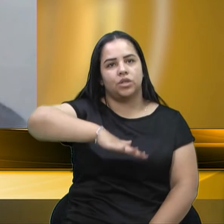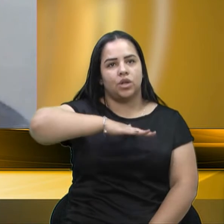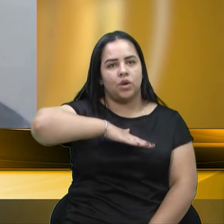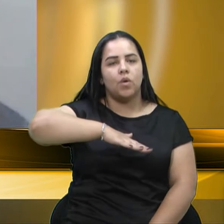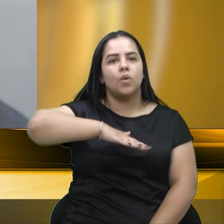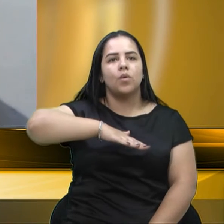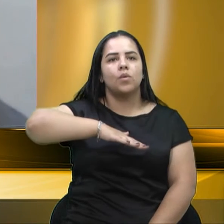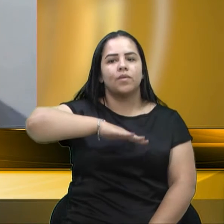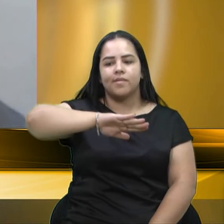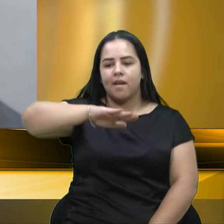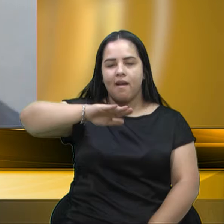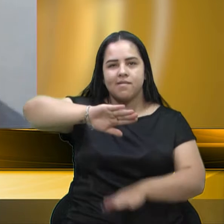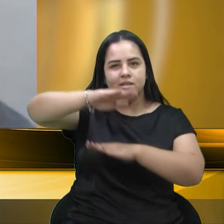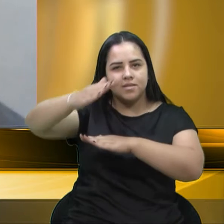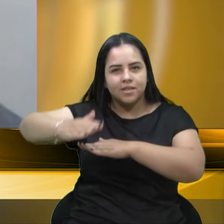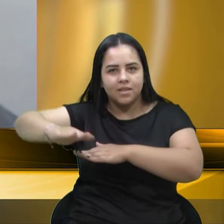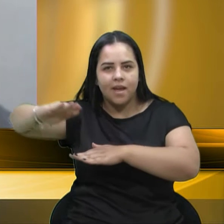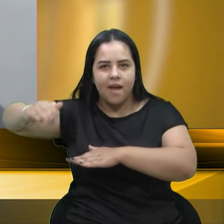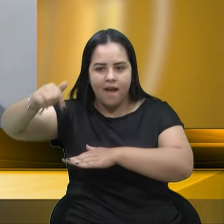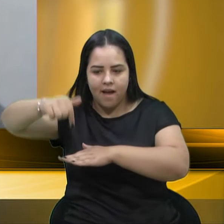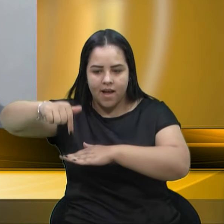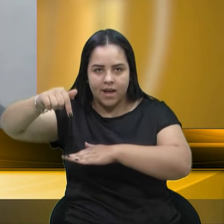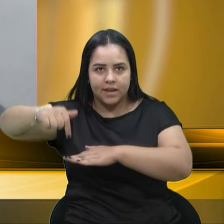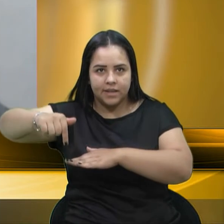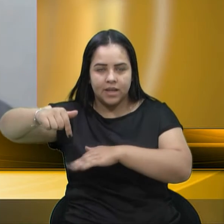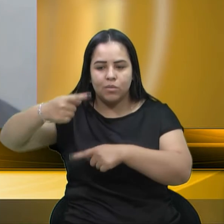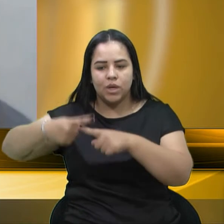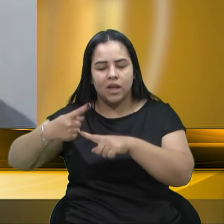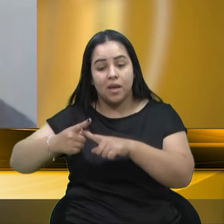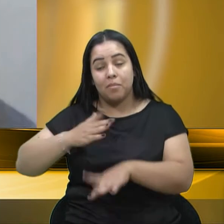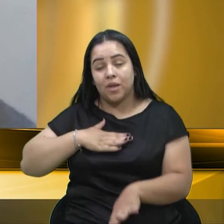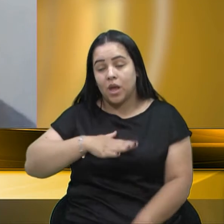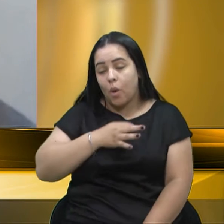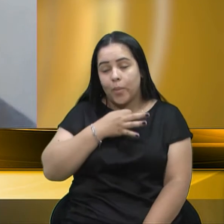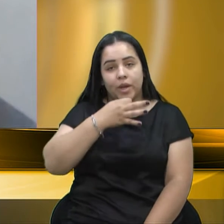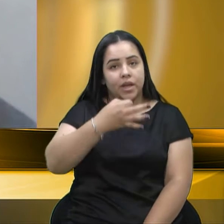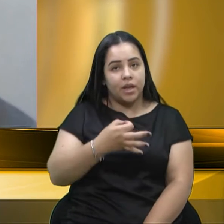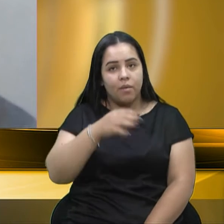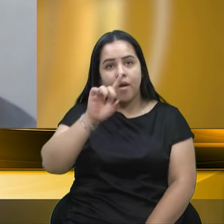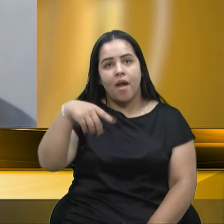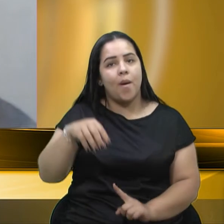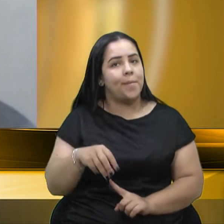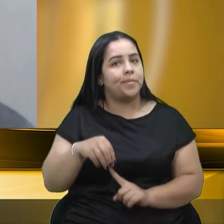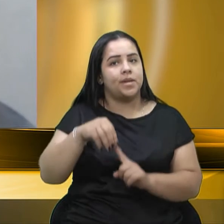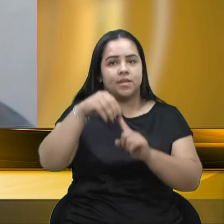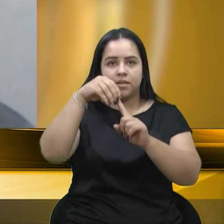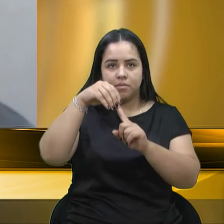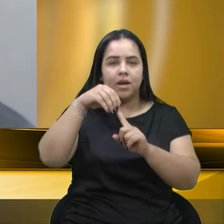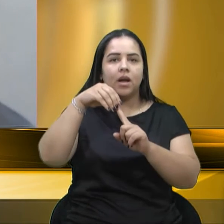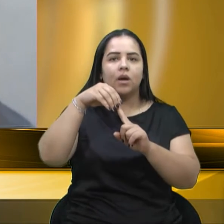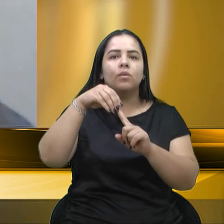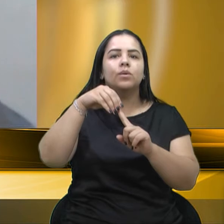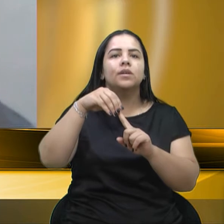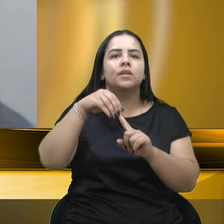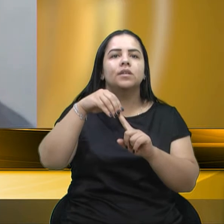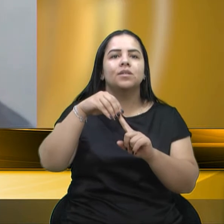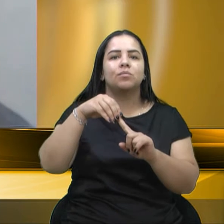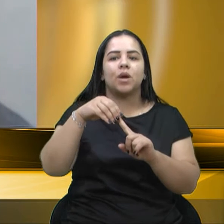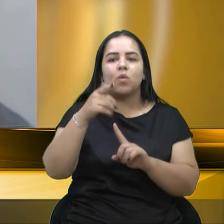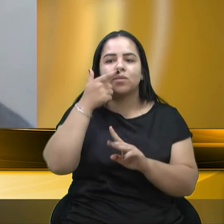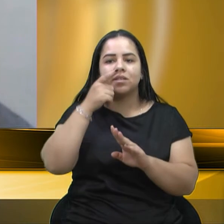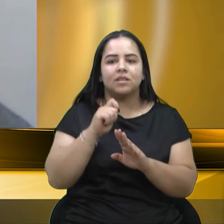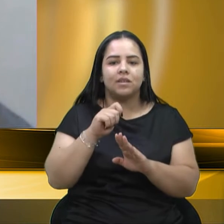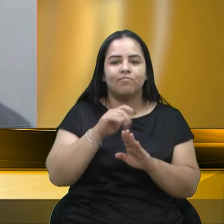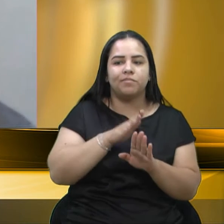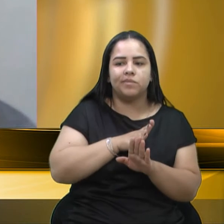toda, porque é, na minha humilde opinião, o principal fator de saída desse momento caótico que a gente